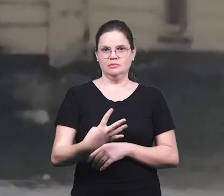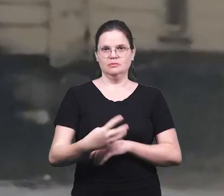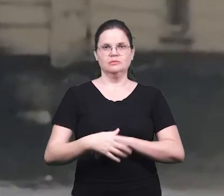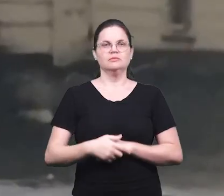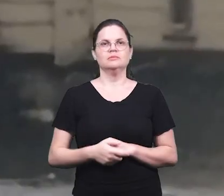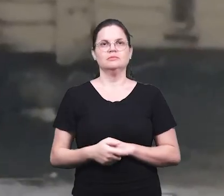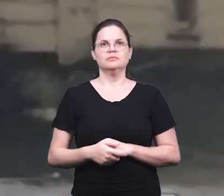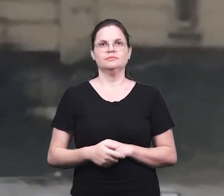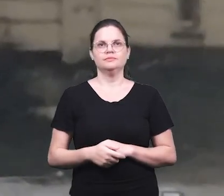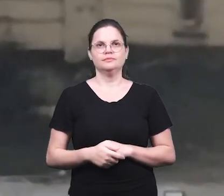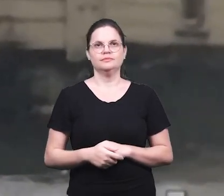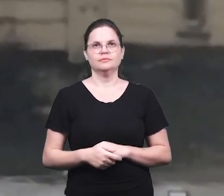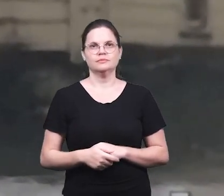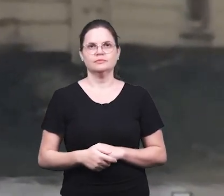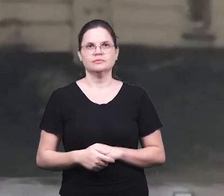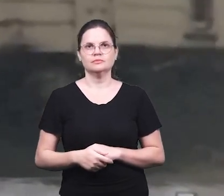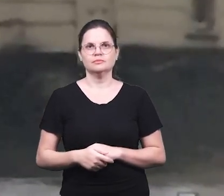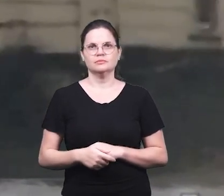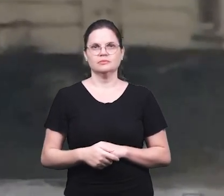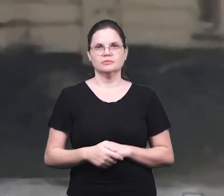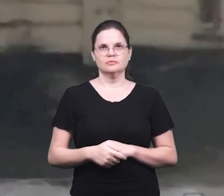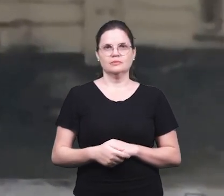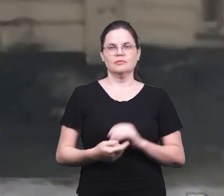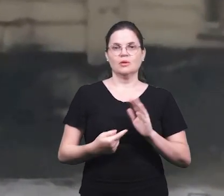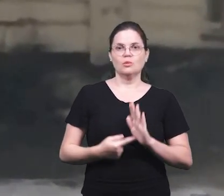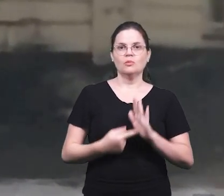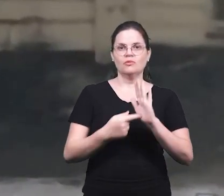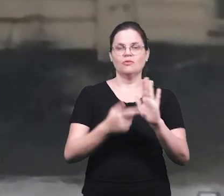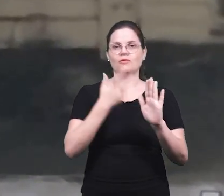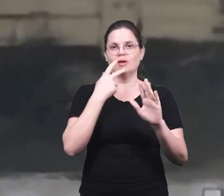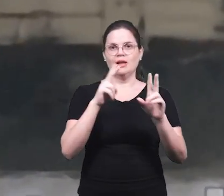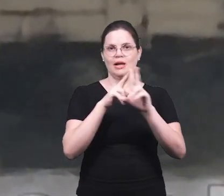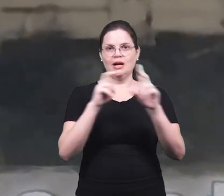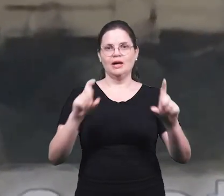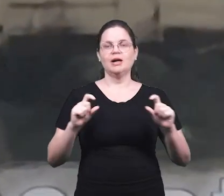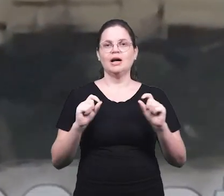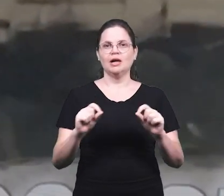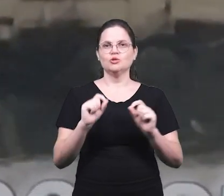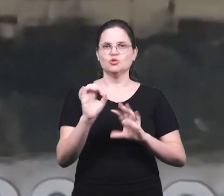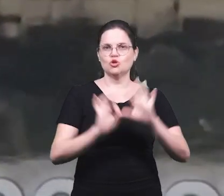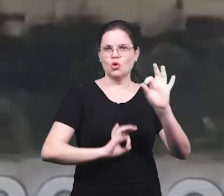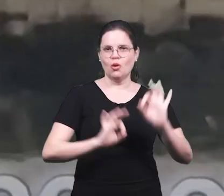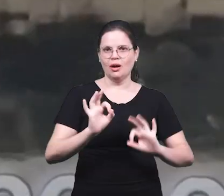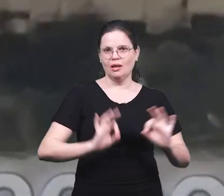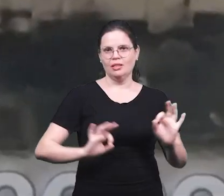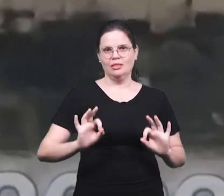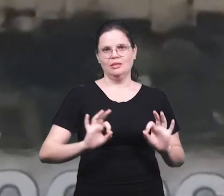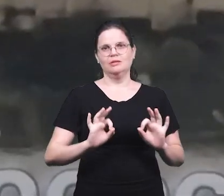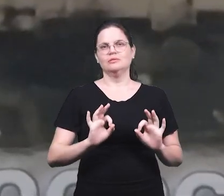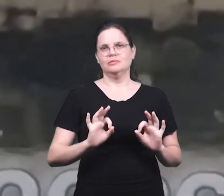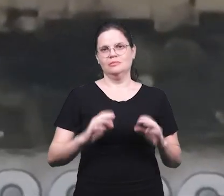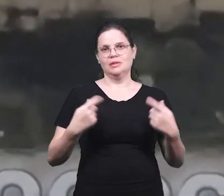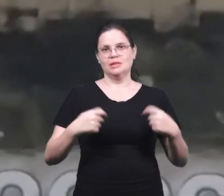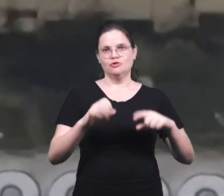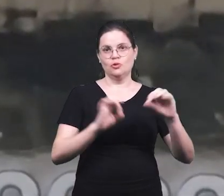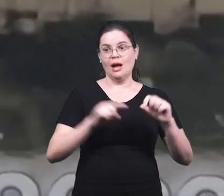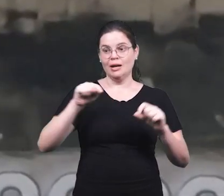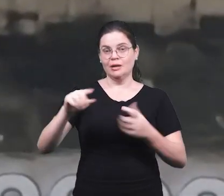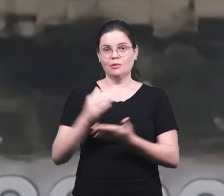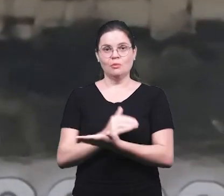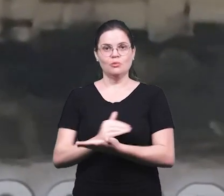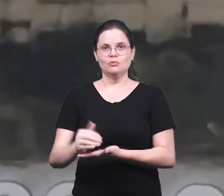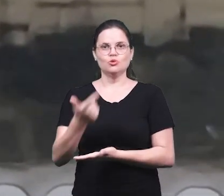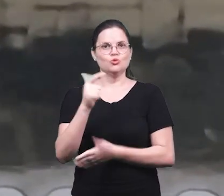costume, fala de uma ordem. Aqui, quando começou, não tinha tanta ordem assim, né? Foi mais uma